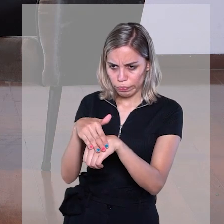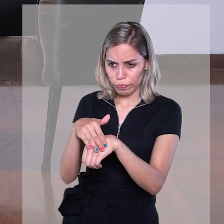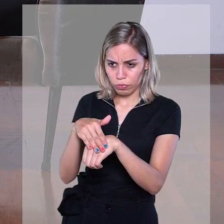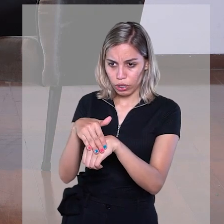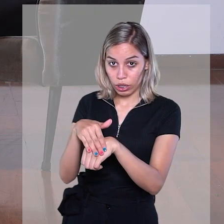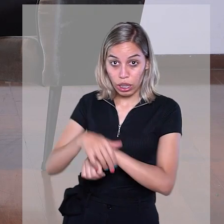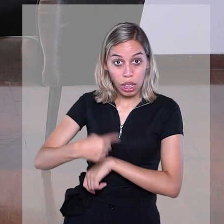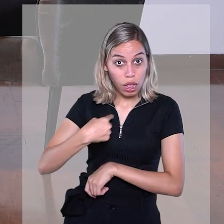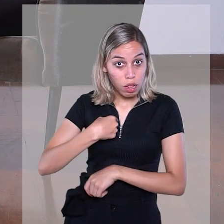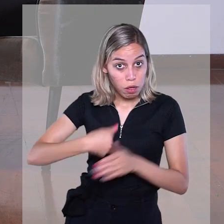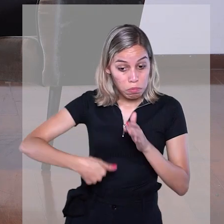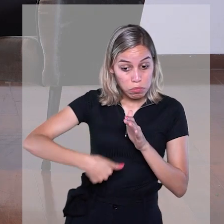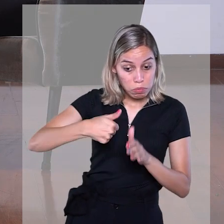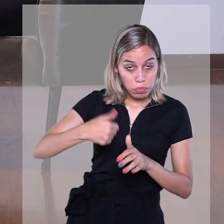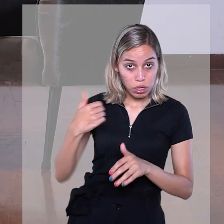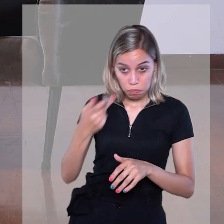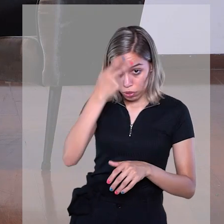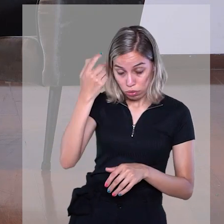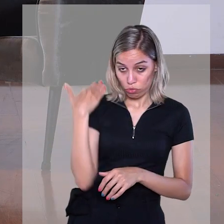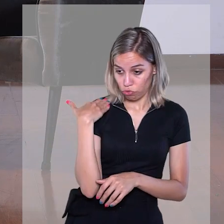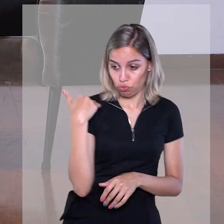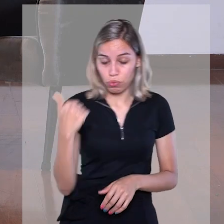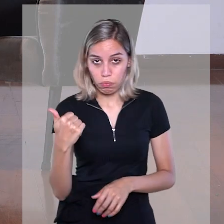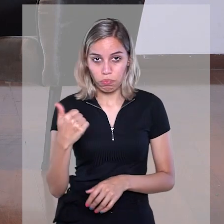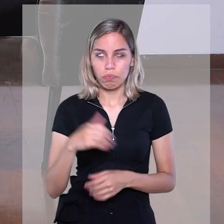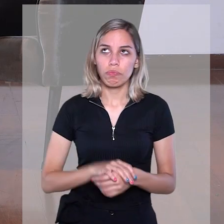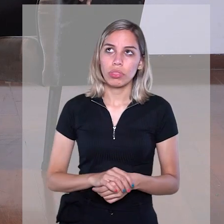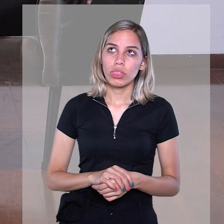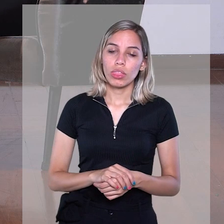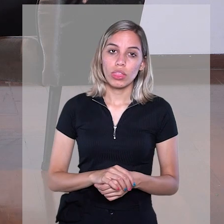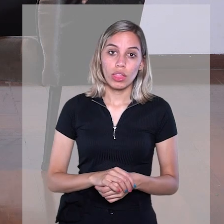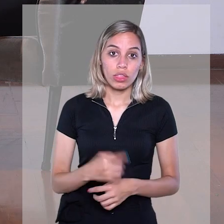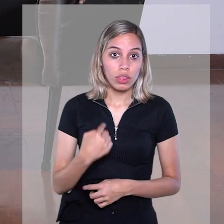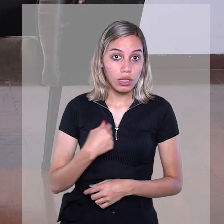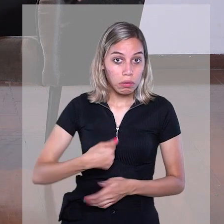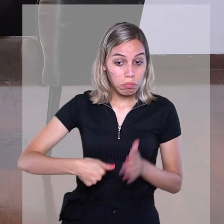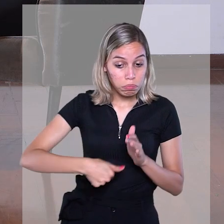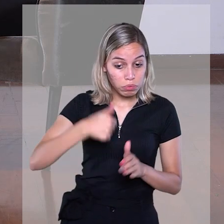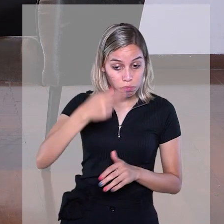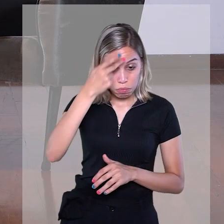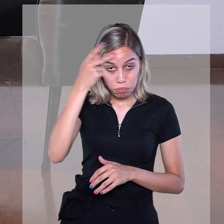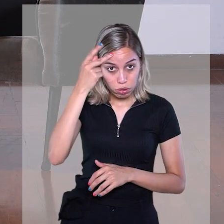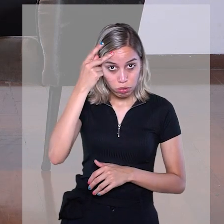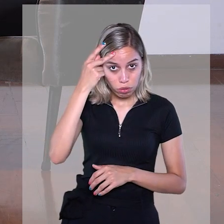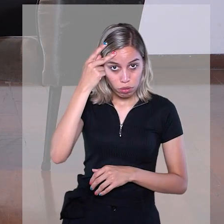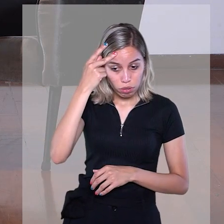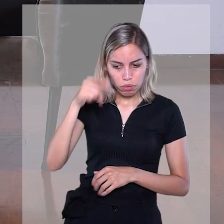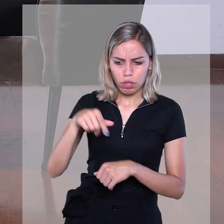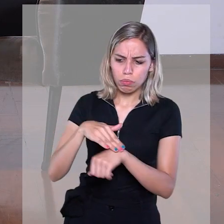agora, há 2 meses, mais ou menos, eu fui a primeira a ser procurado. Eu